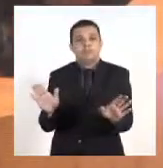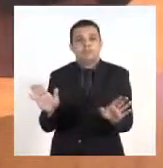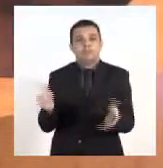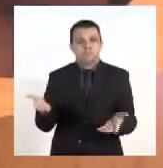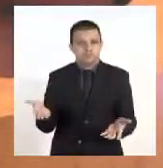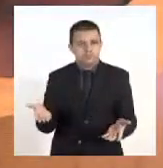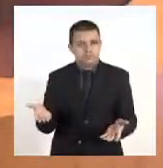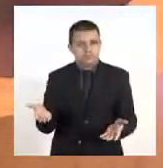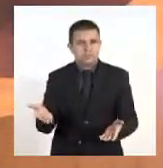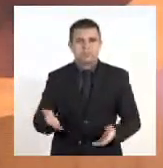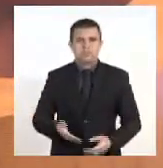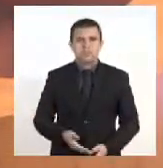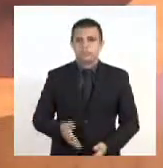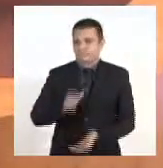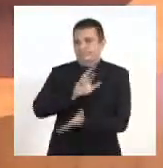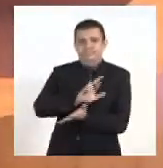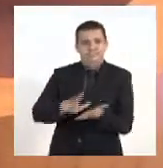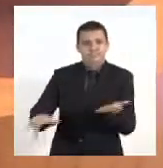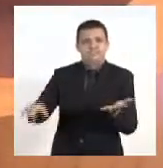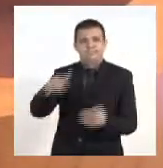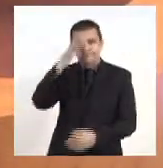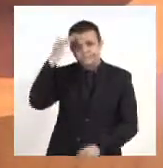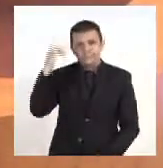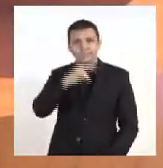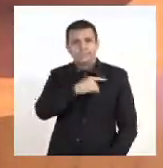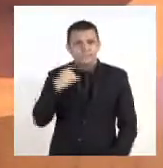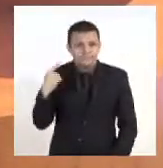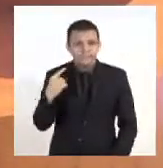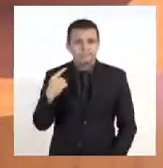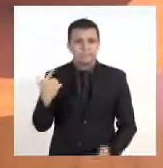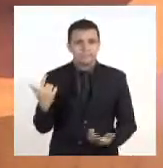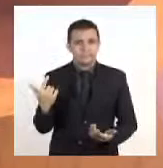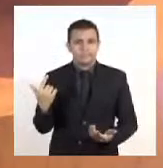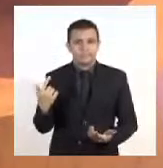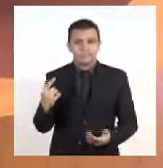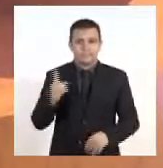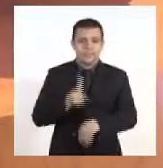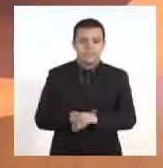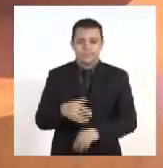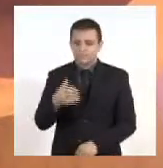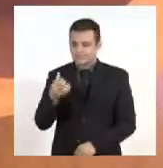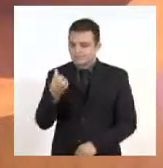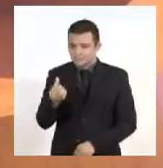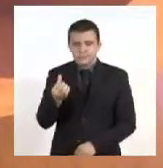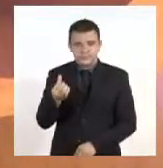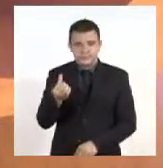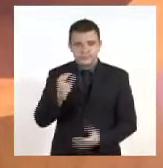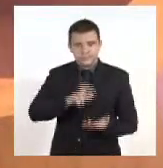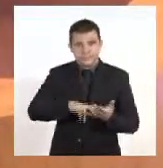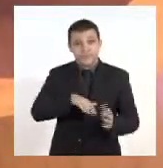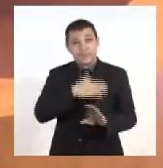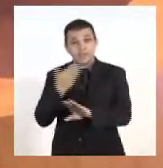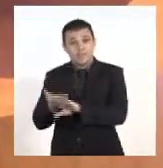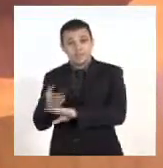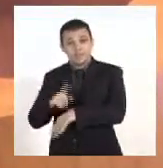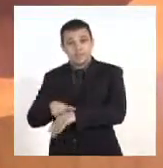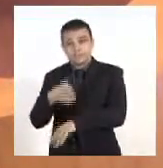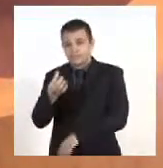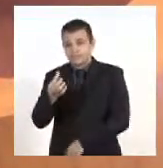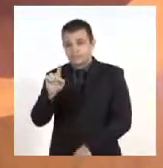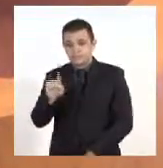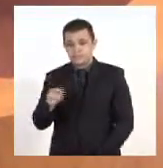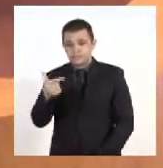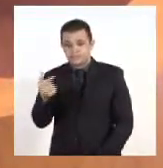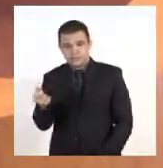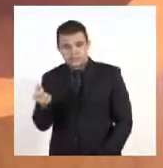seja, vários mortes de 6 da manhã a 6h20 da manhã. Aí eles estão